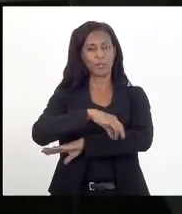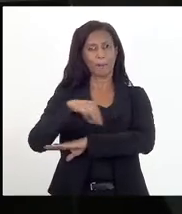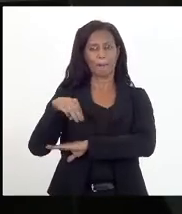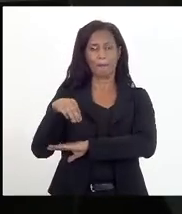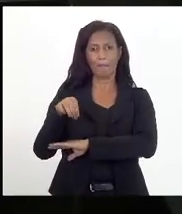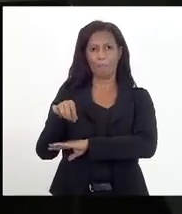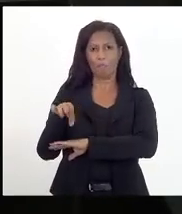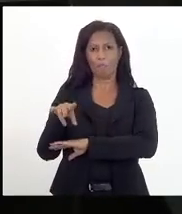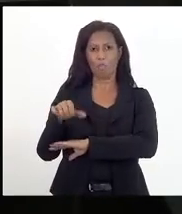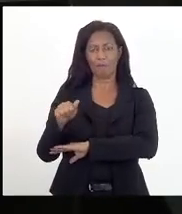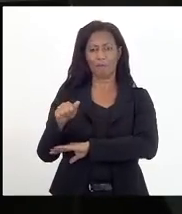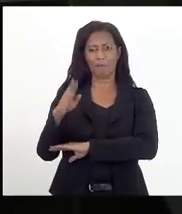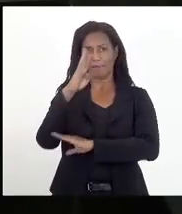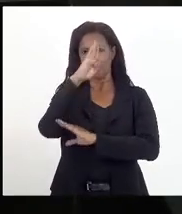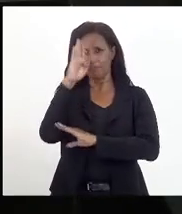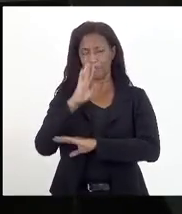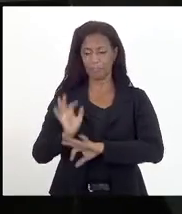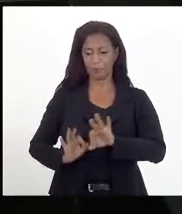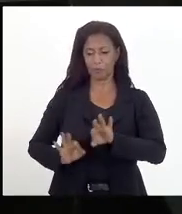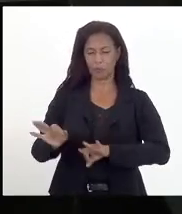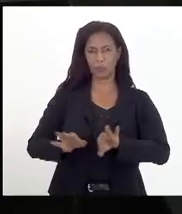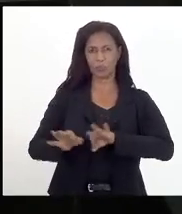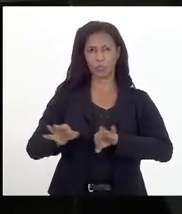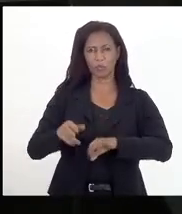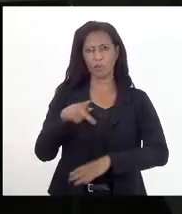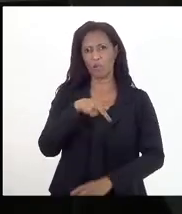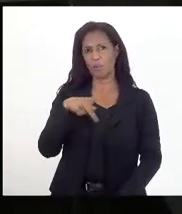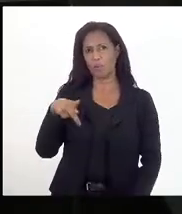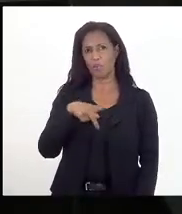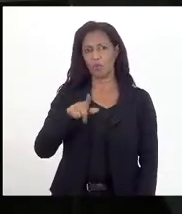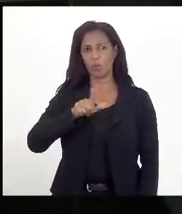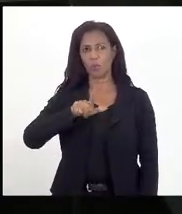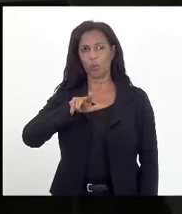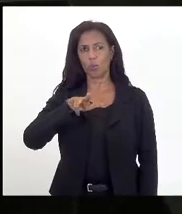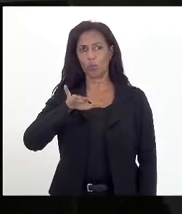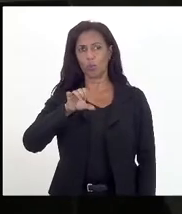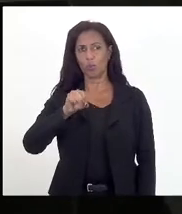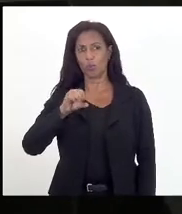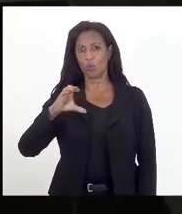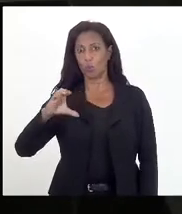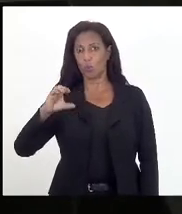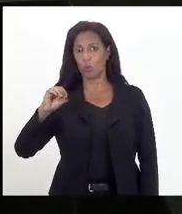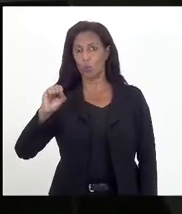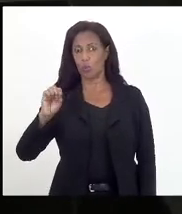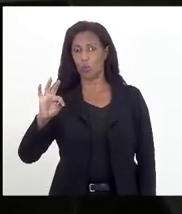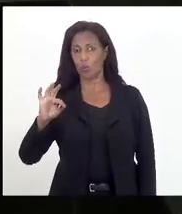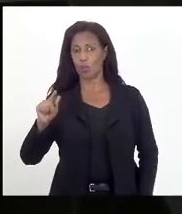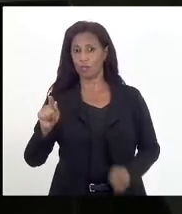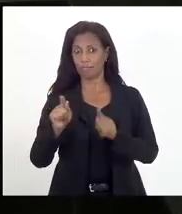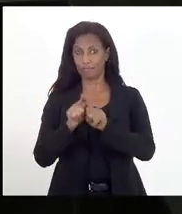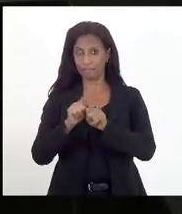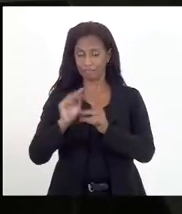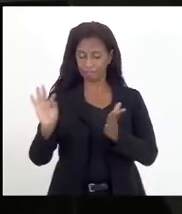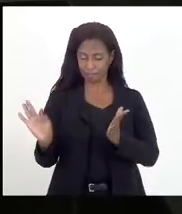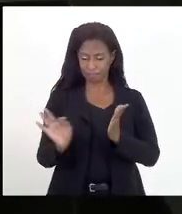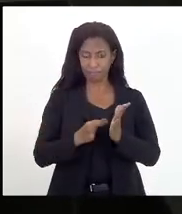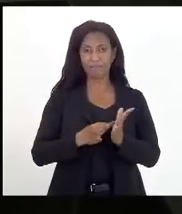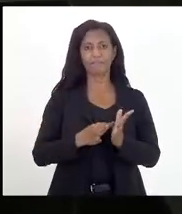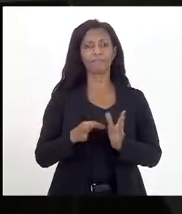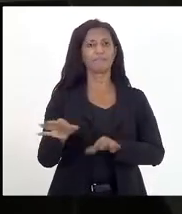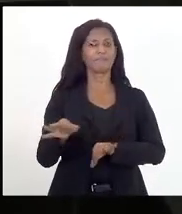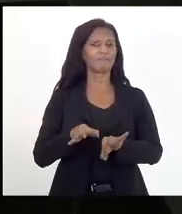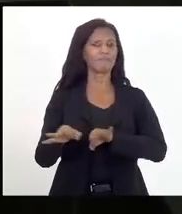projeto do Professor Lúcio Costa que também assina o